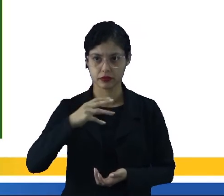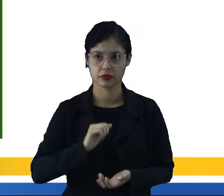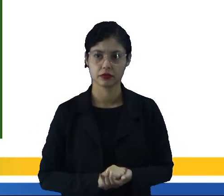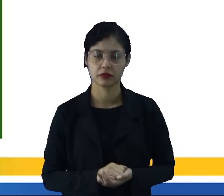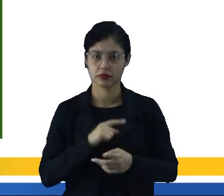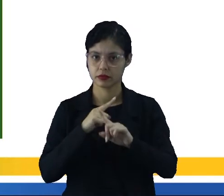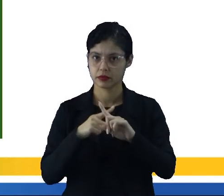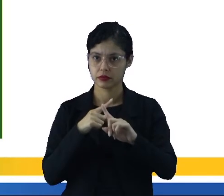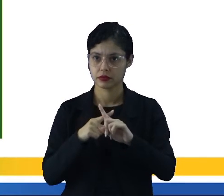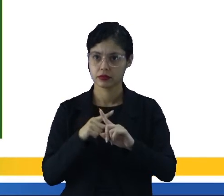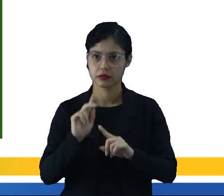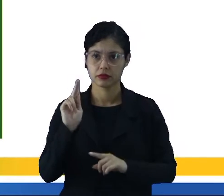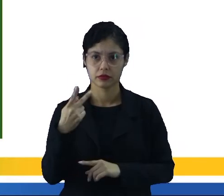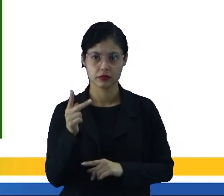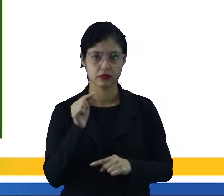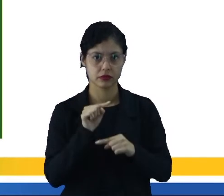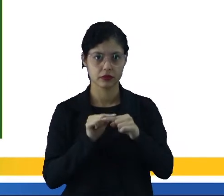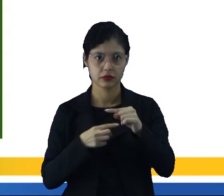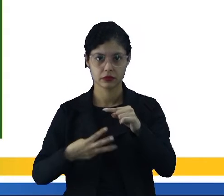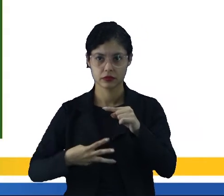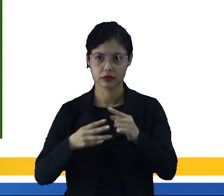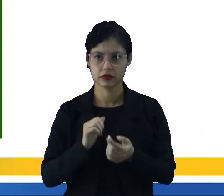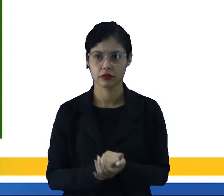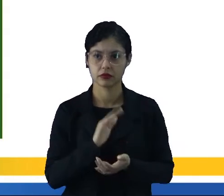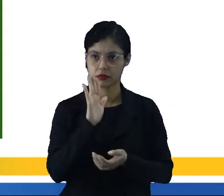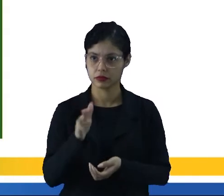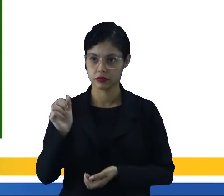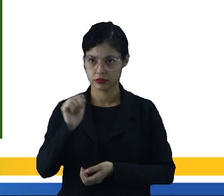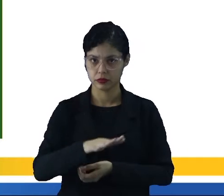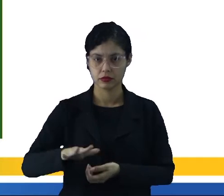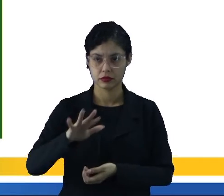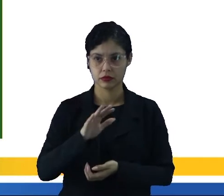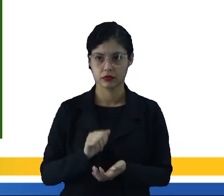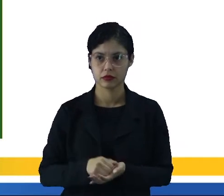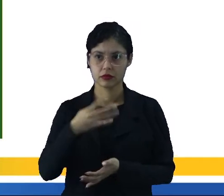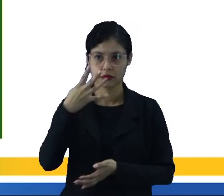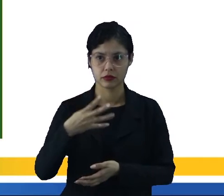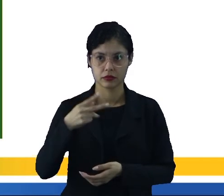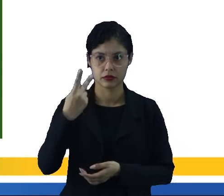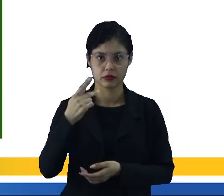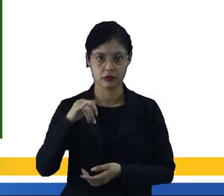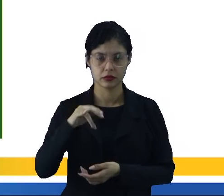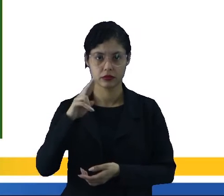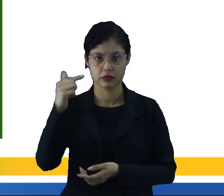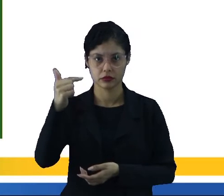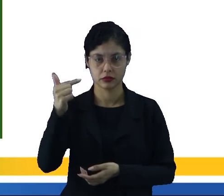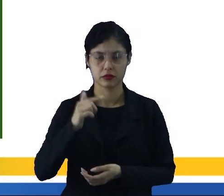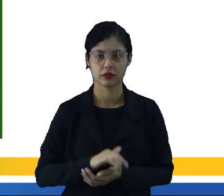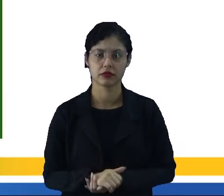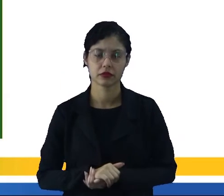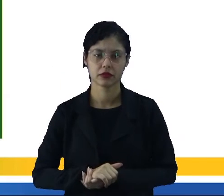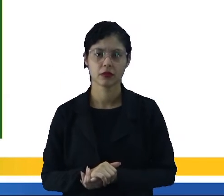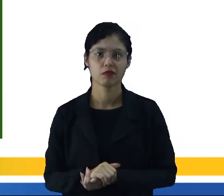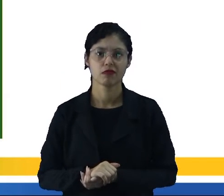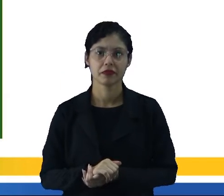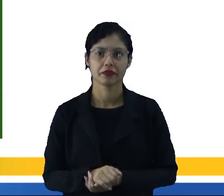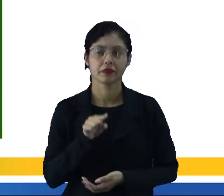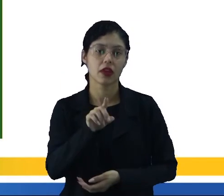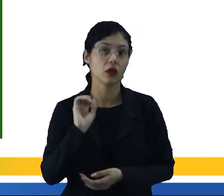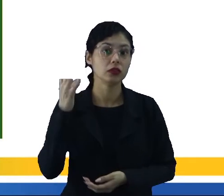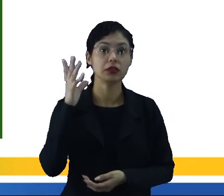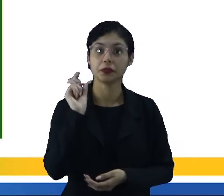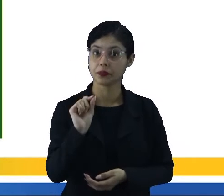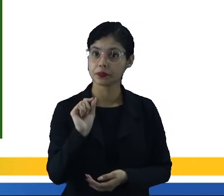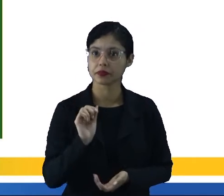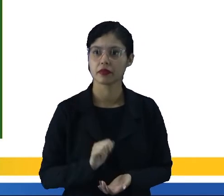multiplicado por H dividido por 3 já a área é quatro Pierre ao quadrado Tá ok então nesse caso